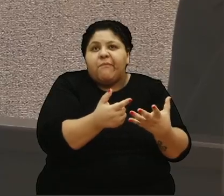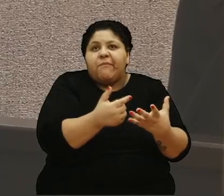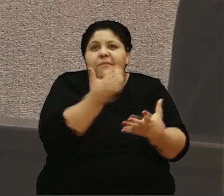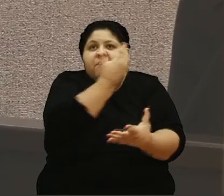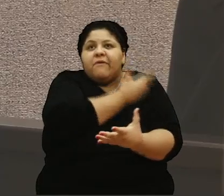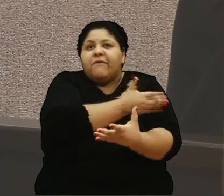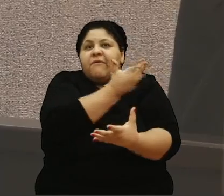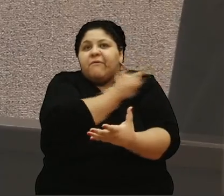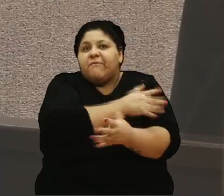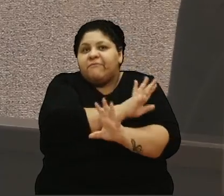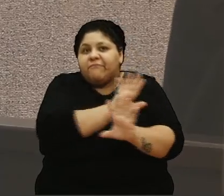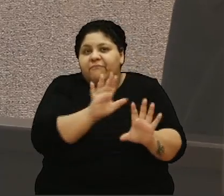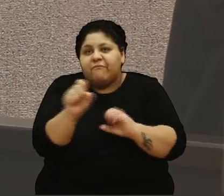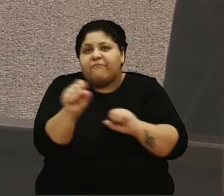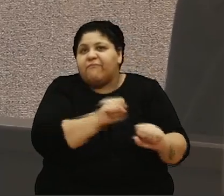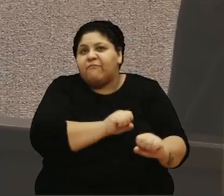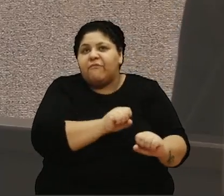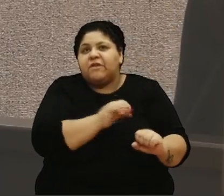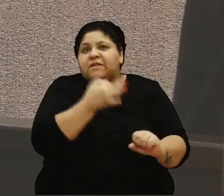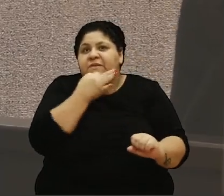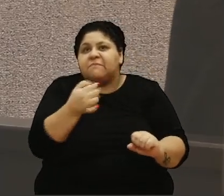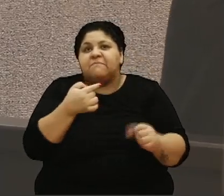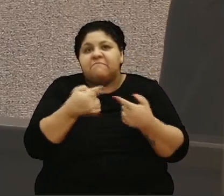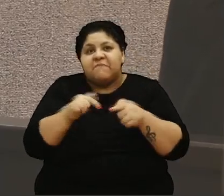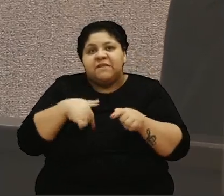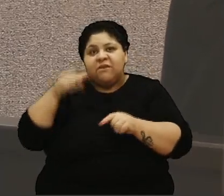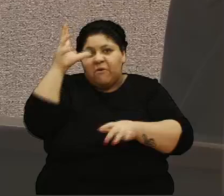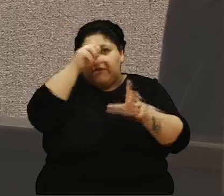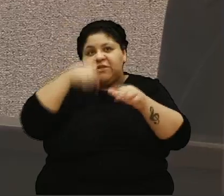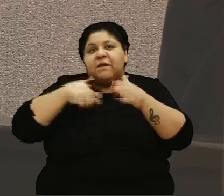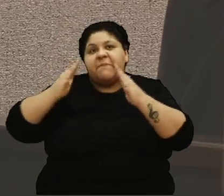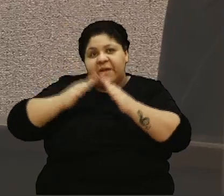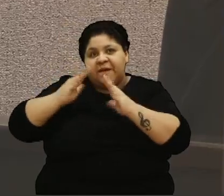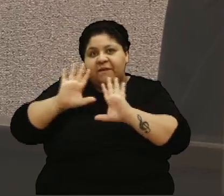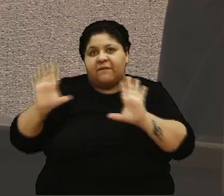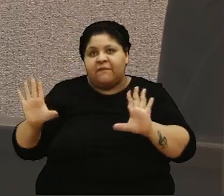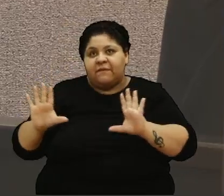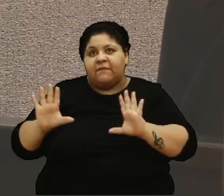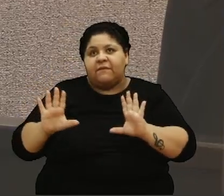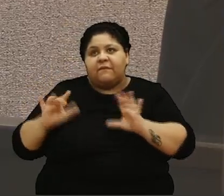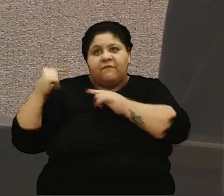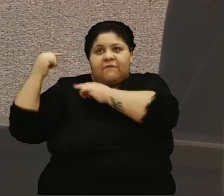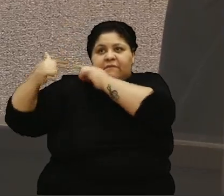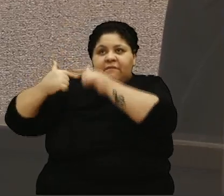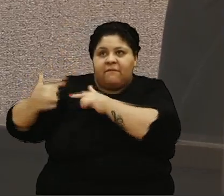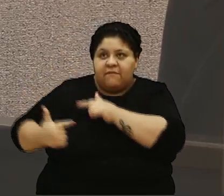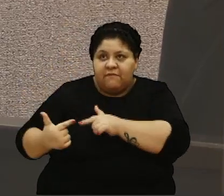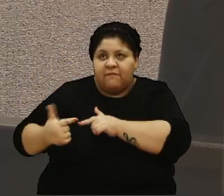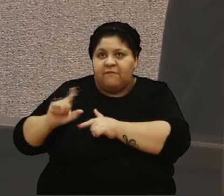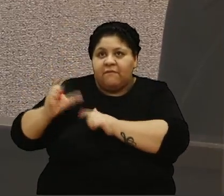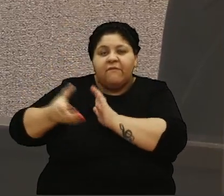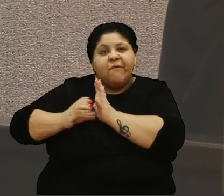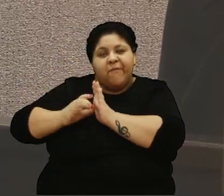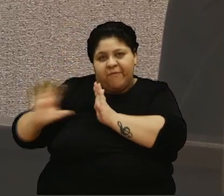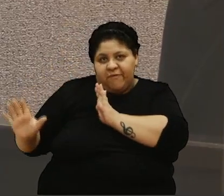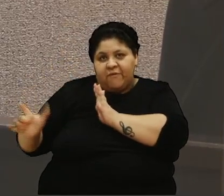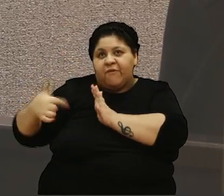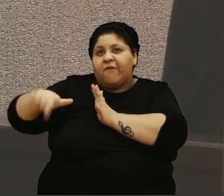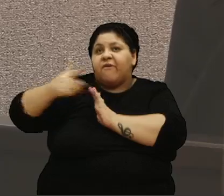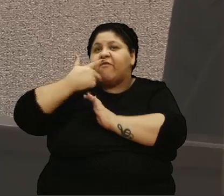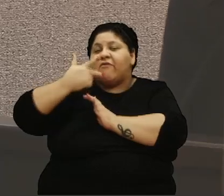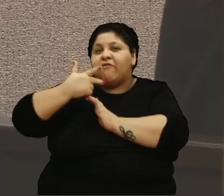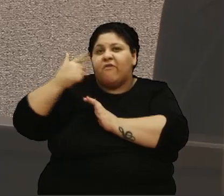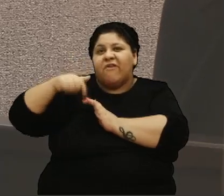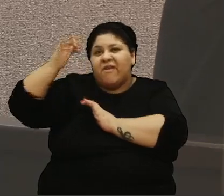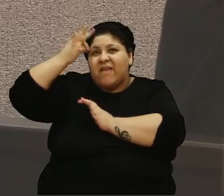acostumado a isso pode ser ridículo, mas eu aprendi assim na minha casa. O conservadorismo antecede um partido na minha vida. Então, quando eu digo isso é porque eu